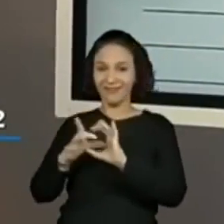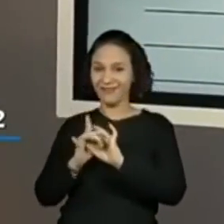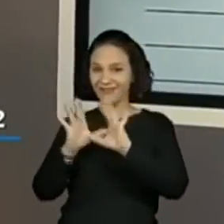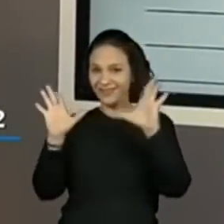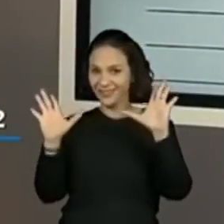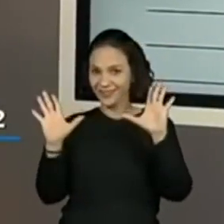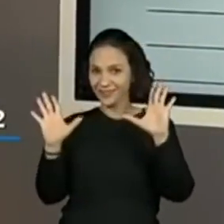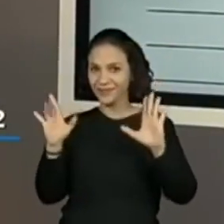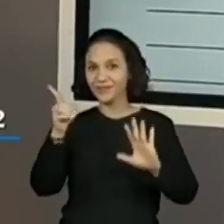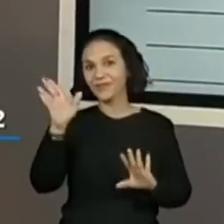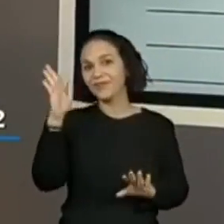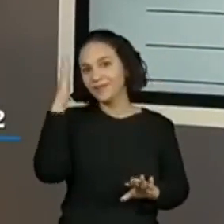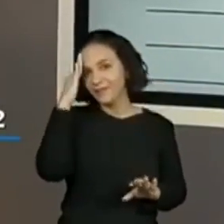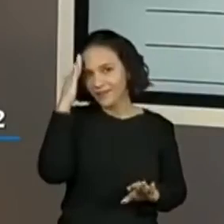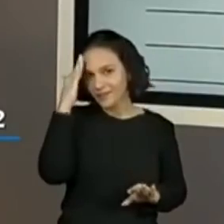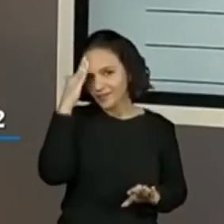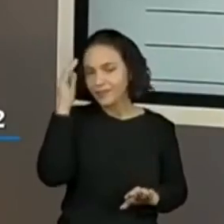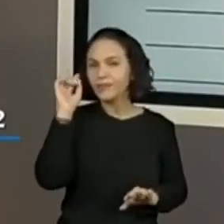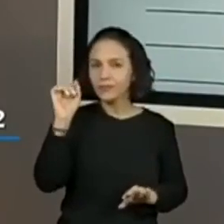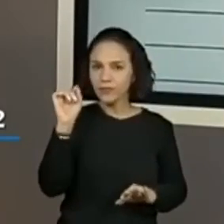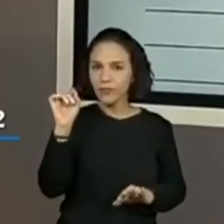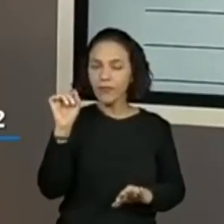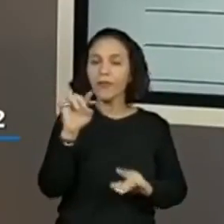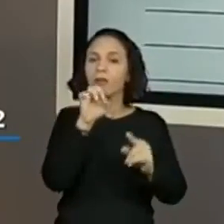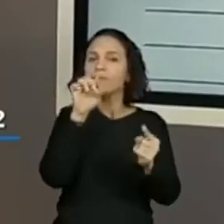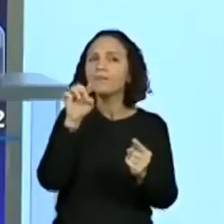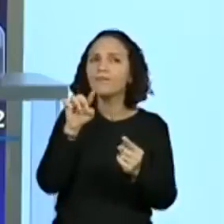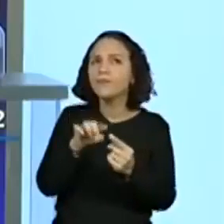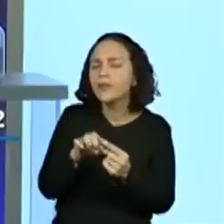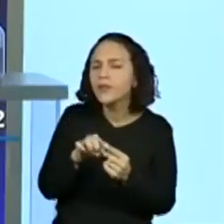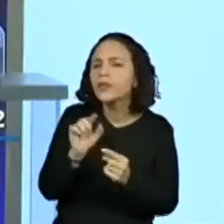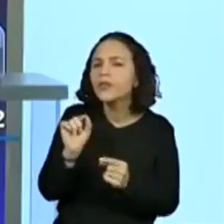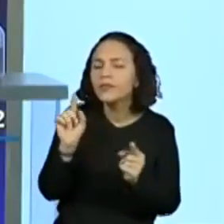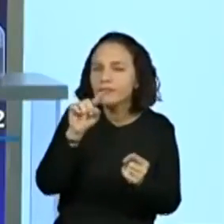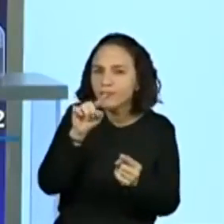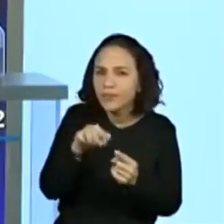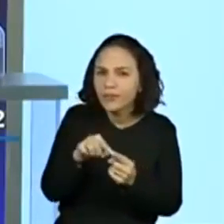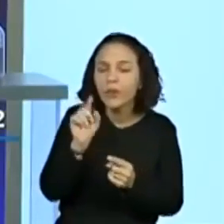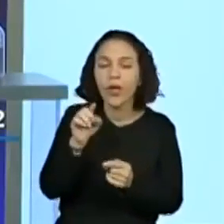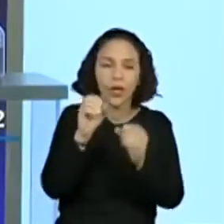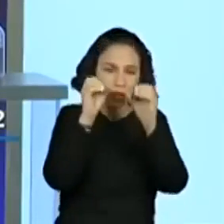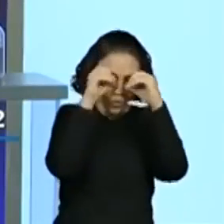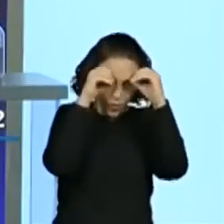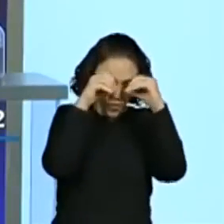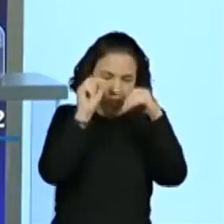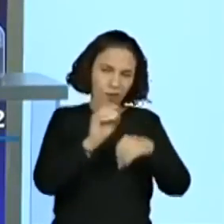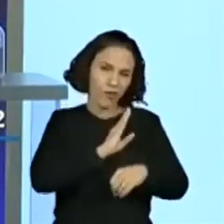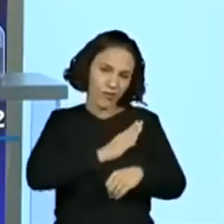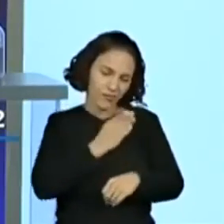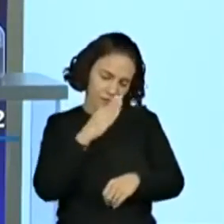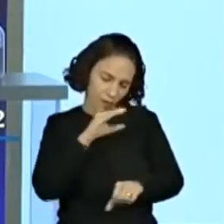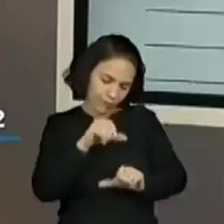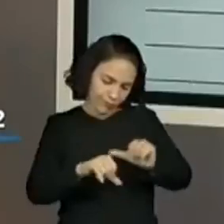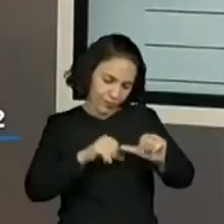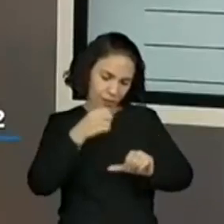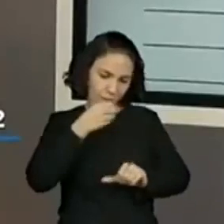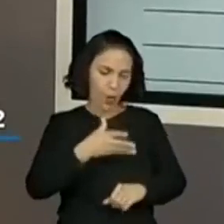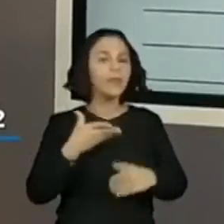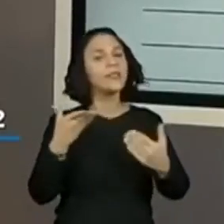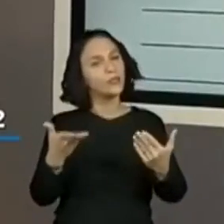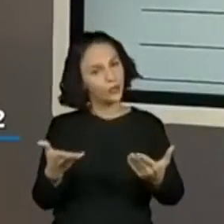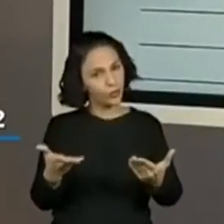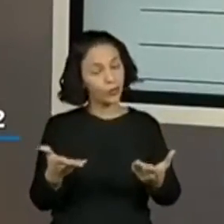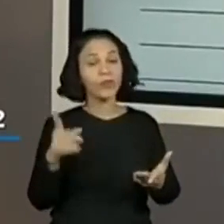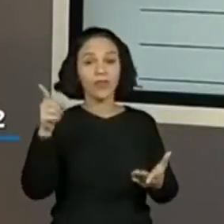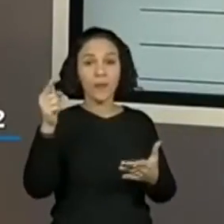ela já sabe que ela precisa chegar. Onde que você tem que chegar, professora Kelly? No noturno, tendo o coração transformado. Então, tudo